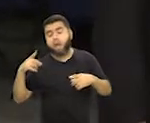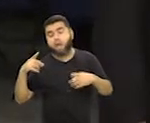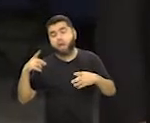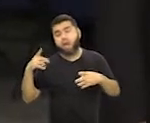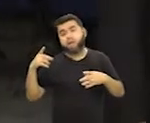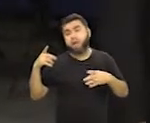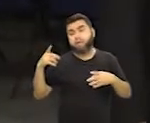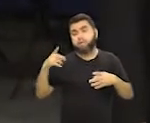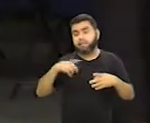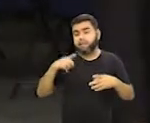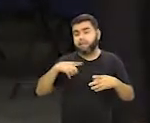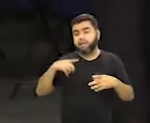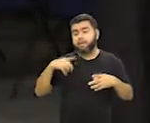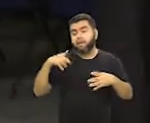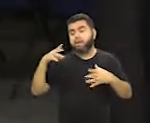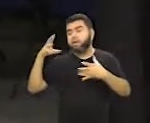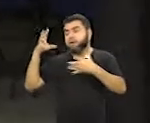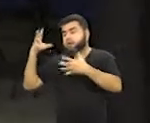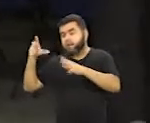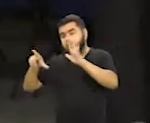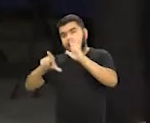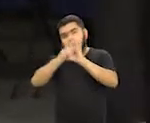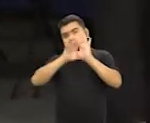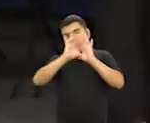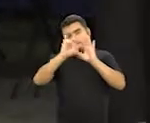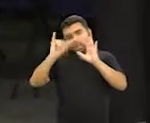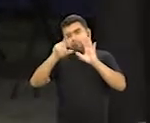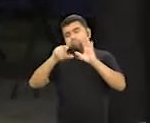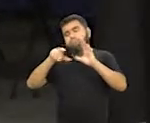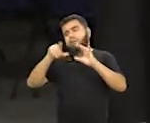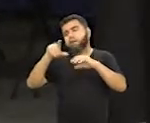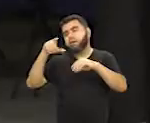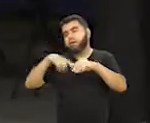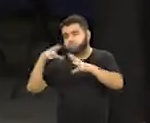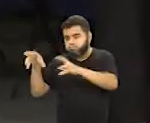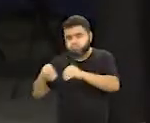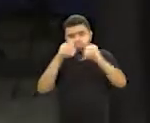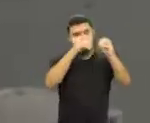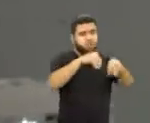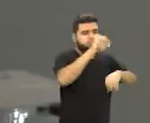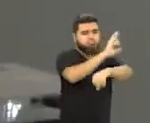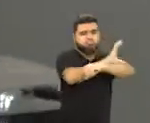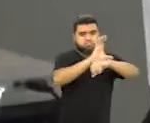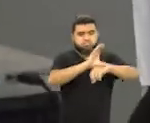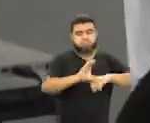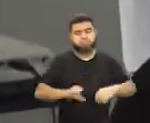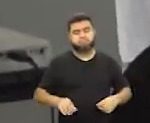possamos, através da luz da LBI, implantar também no nosso município.